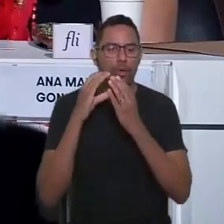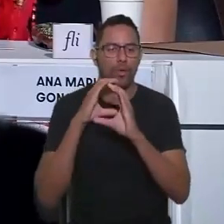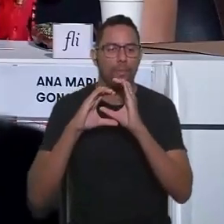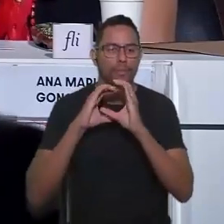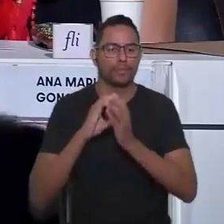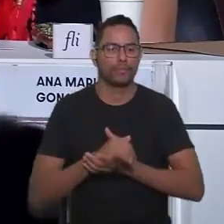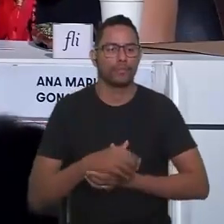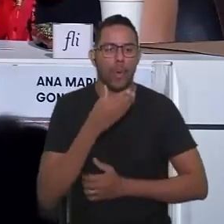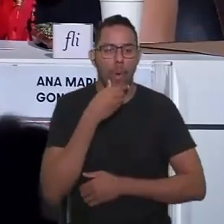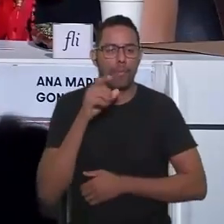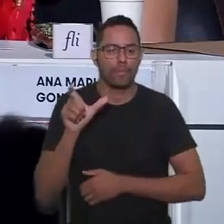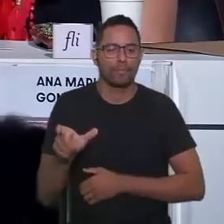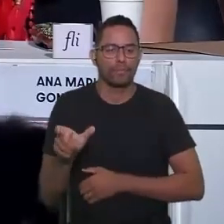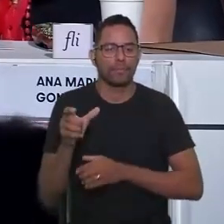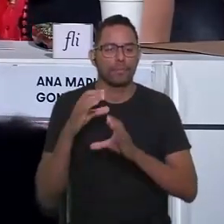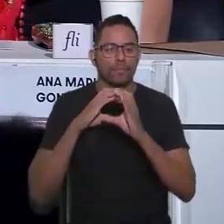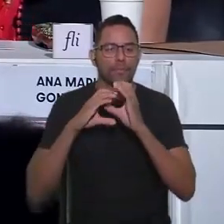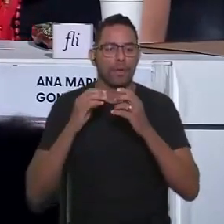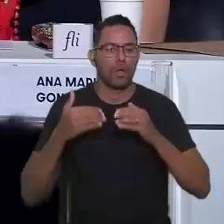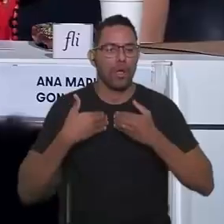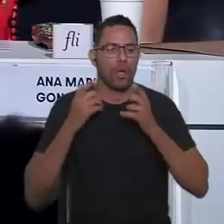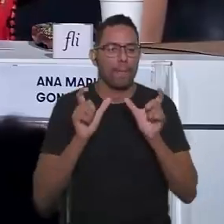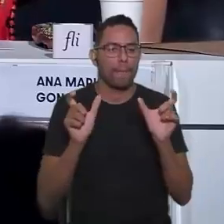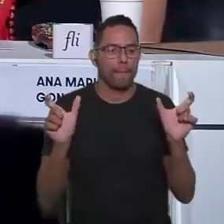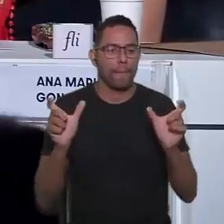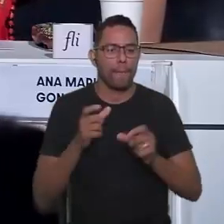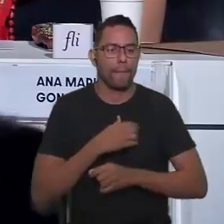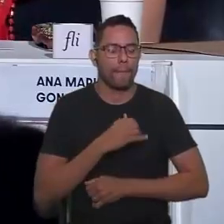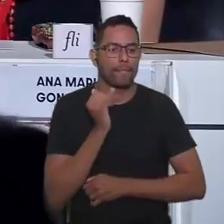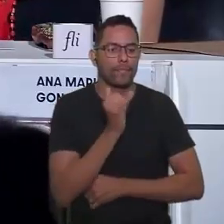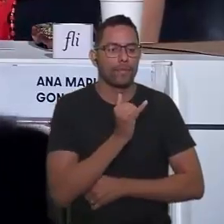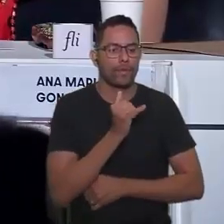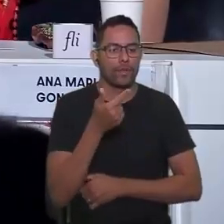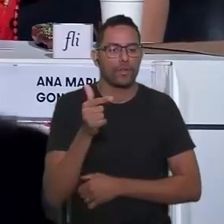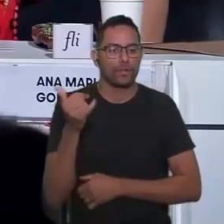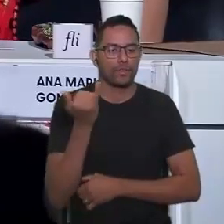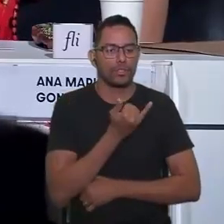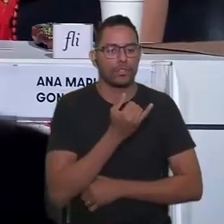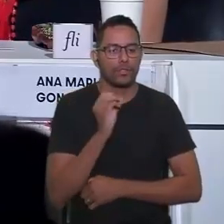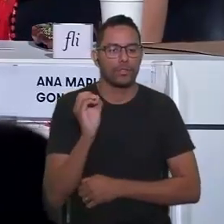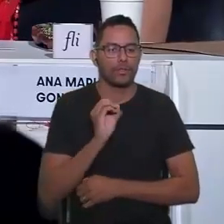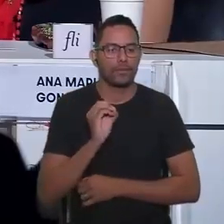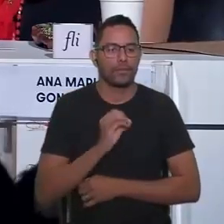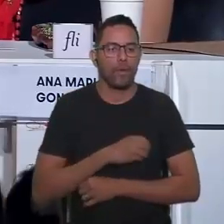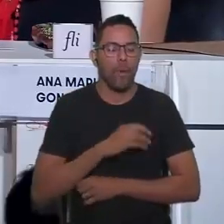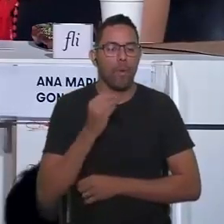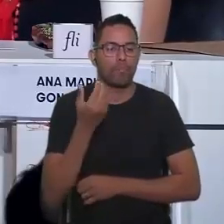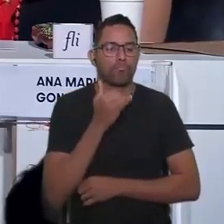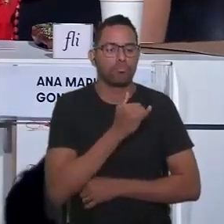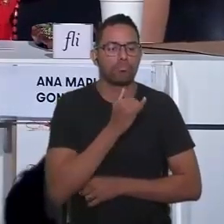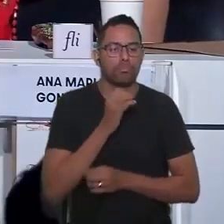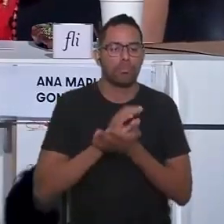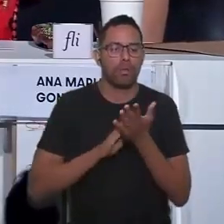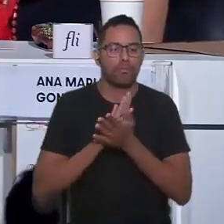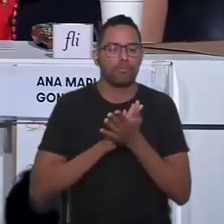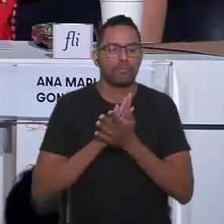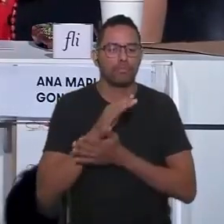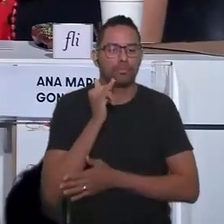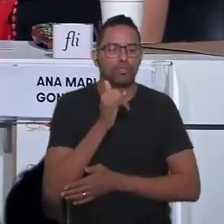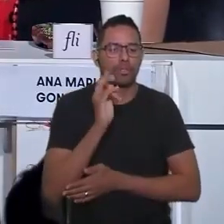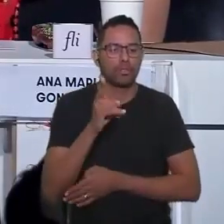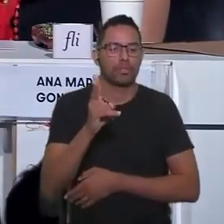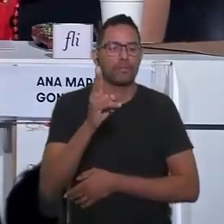comunicação, o cara que encanta as palavras para que elas digam o que não dizem ou não digam o que sempre